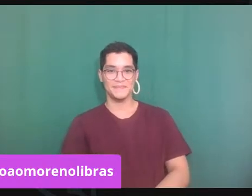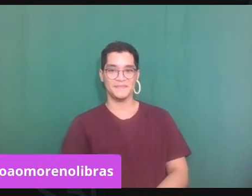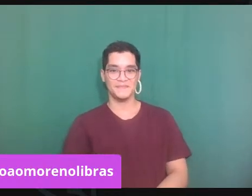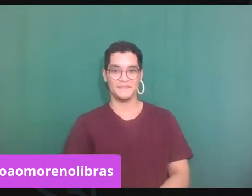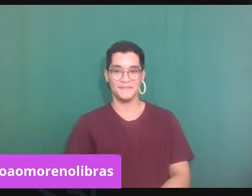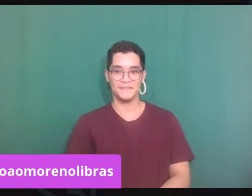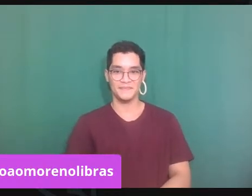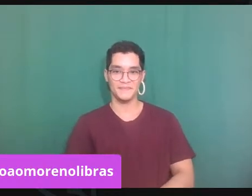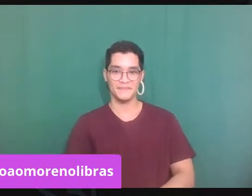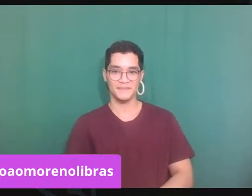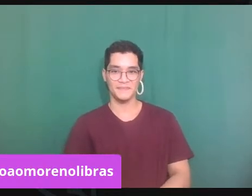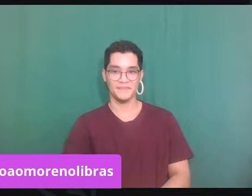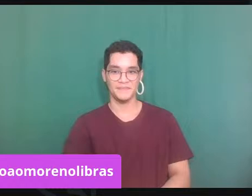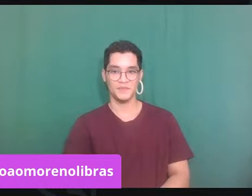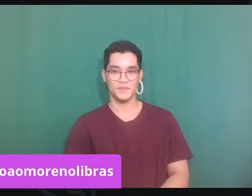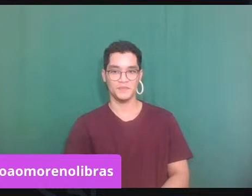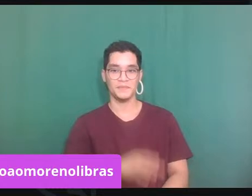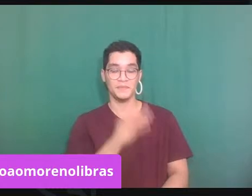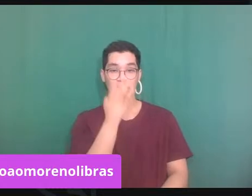Deixa eu ver.